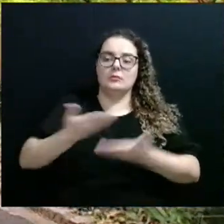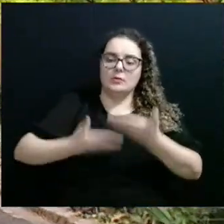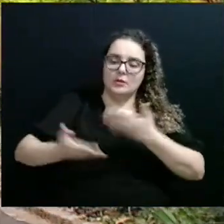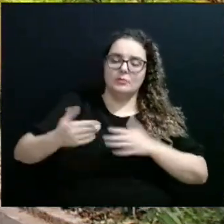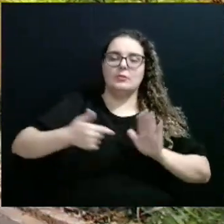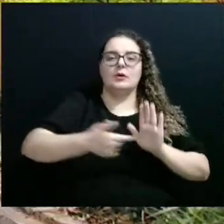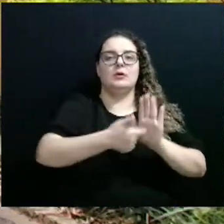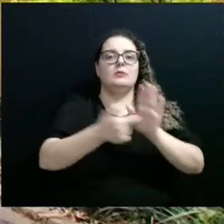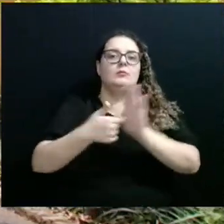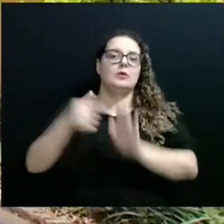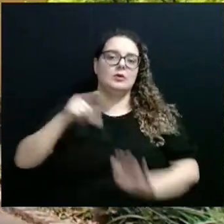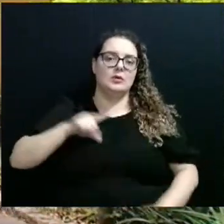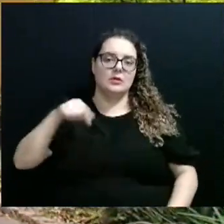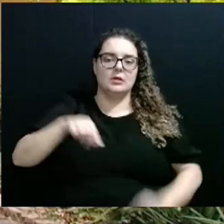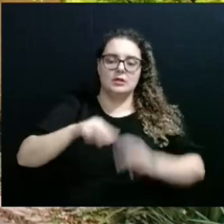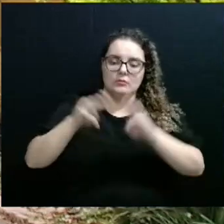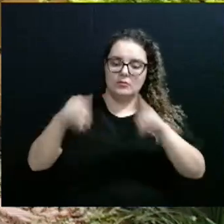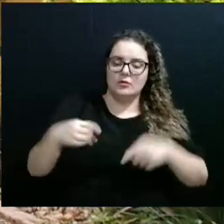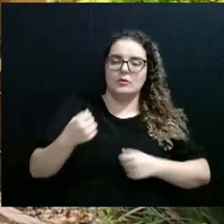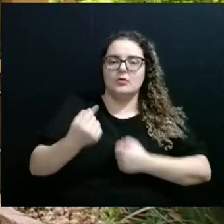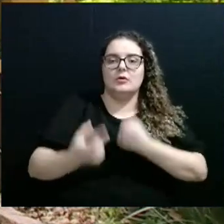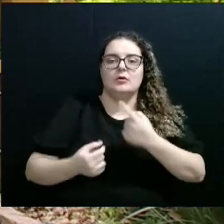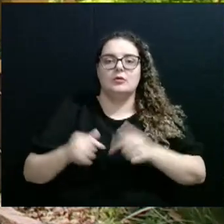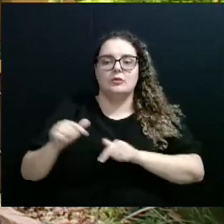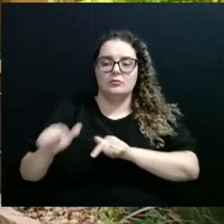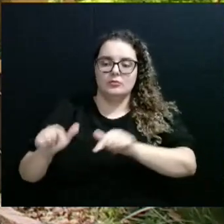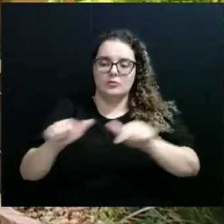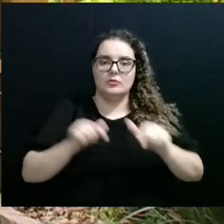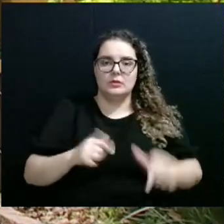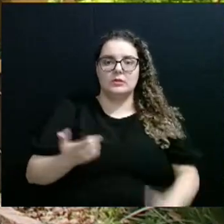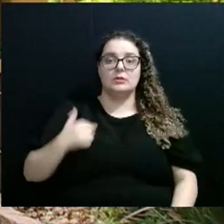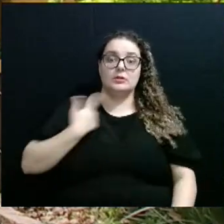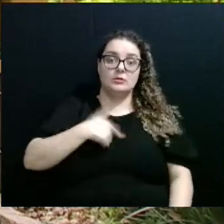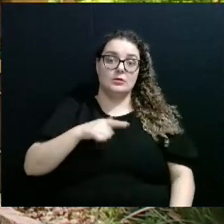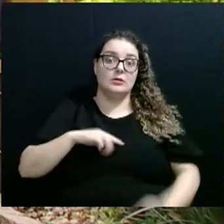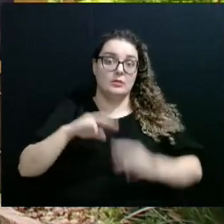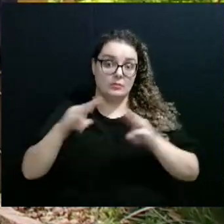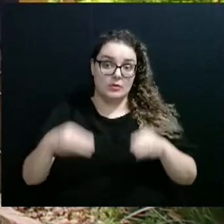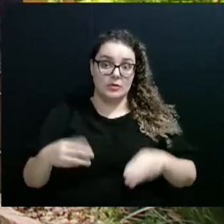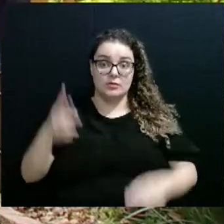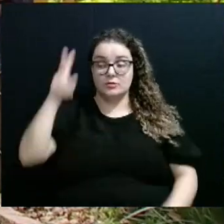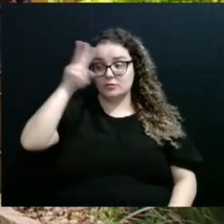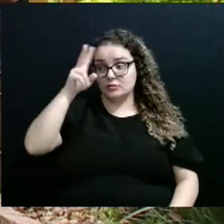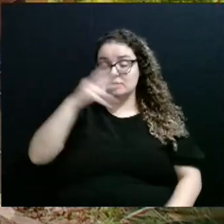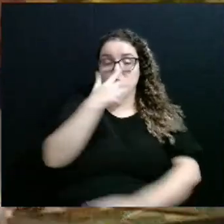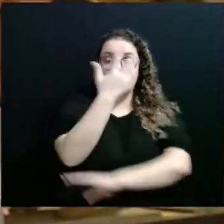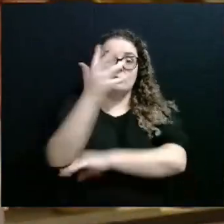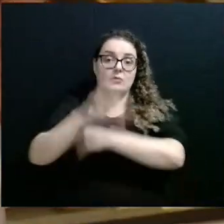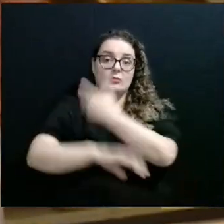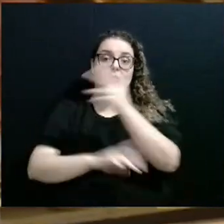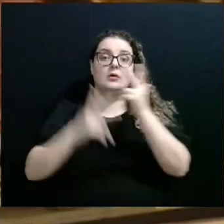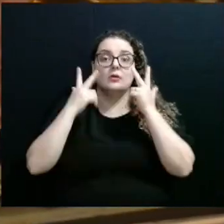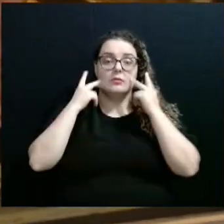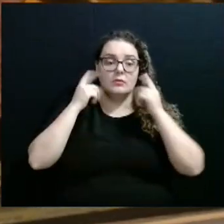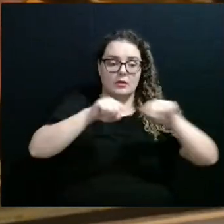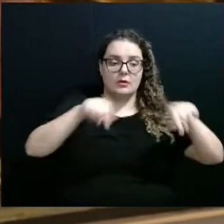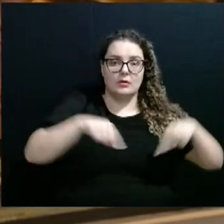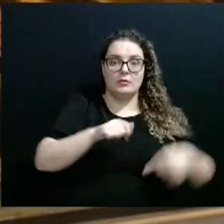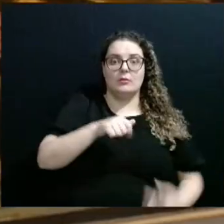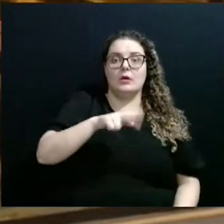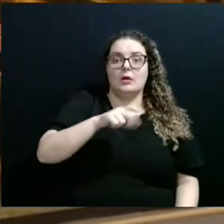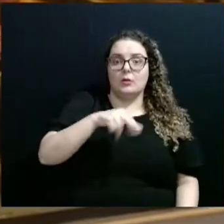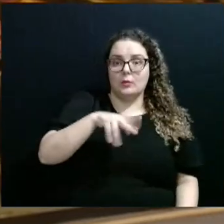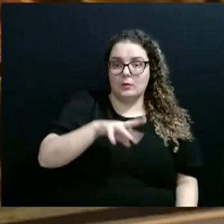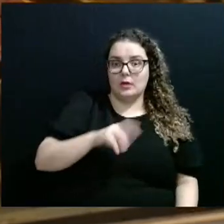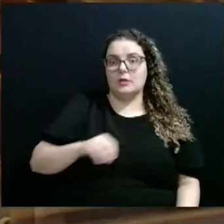no museu ou em algum dos outros espaços, né? Que aqui a gente tem o Museu de História Natural e tem também o aquário e o serpentário, né? Onde a gente tem répteis